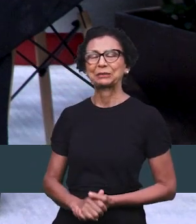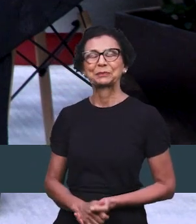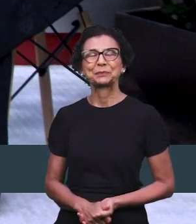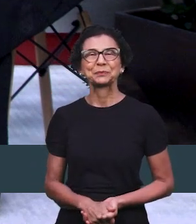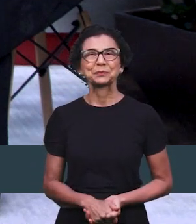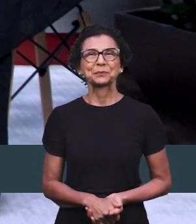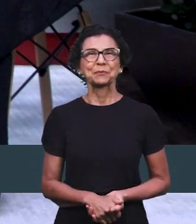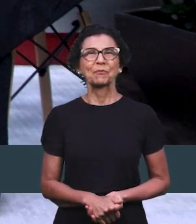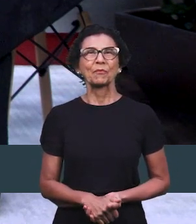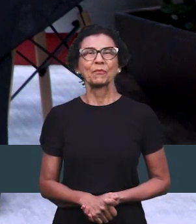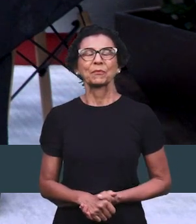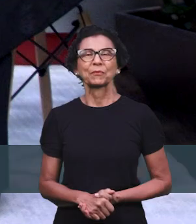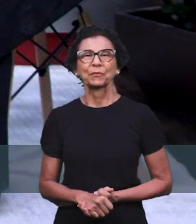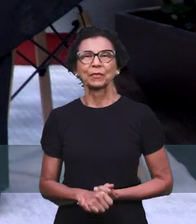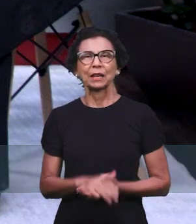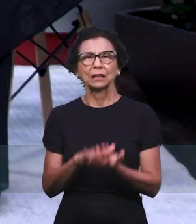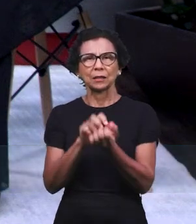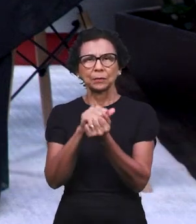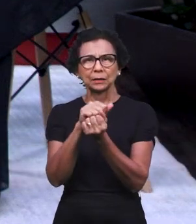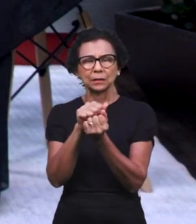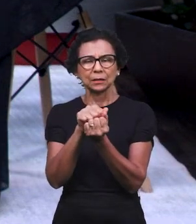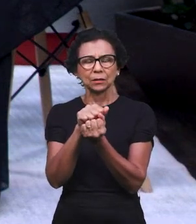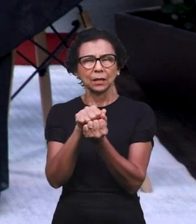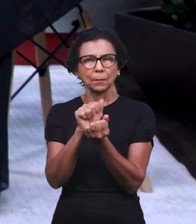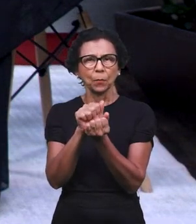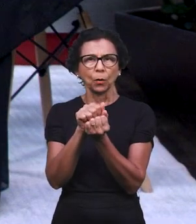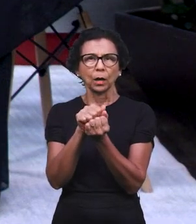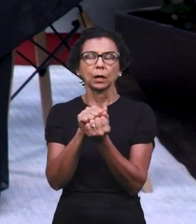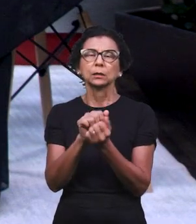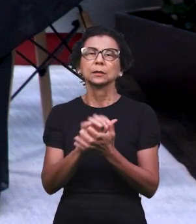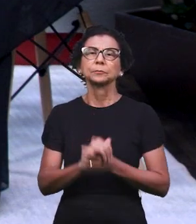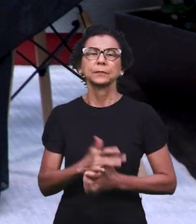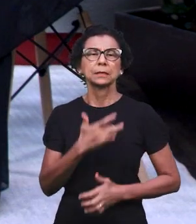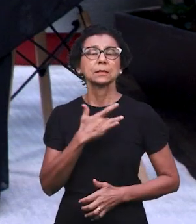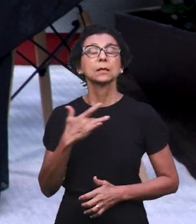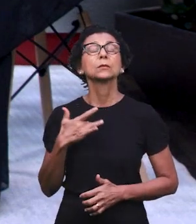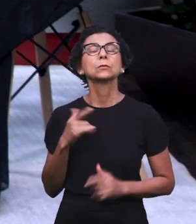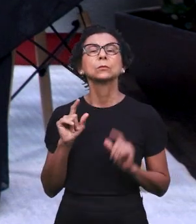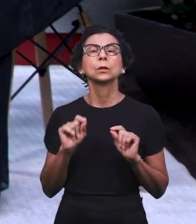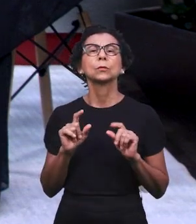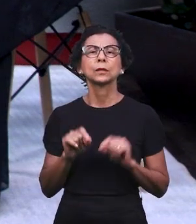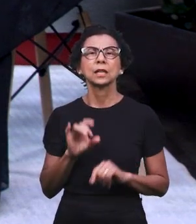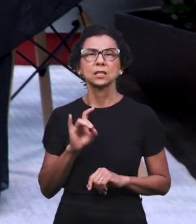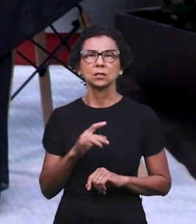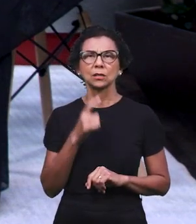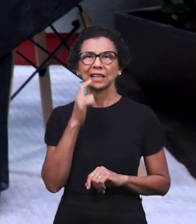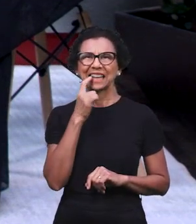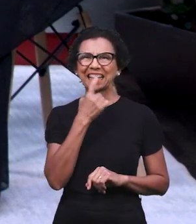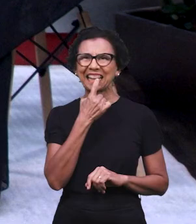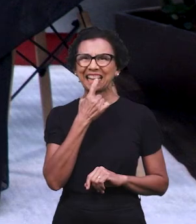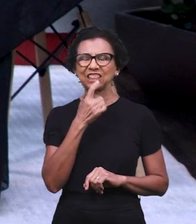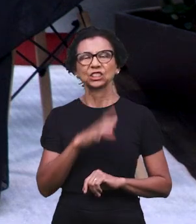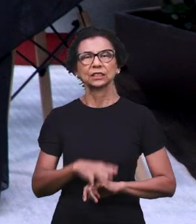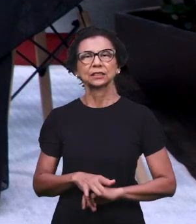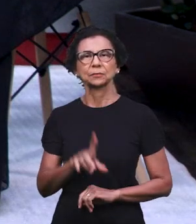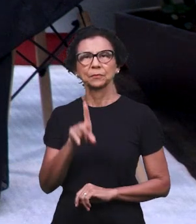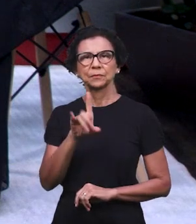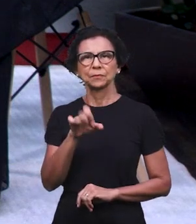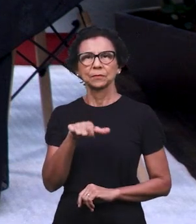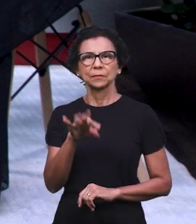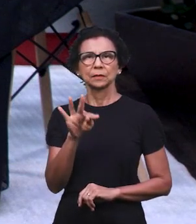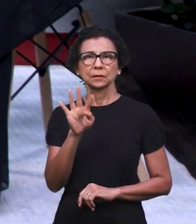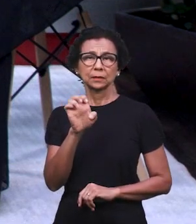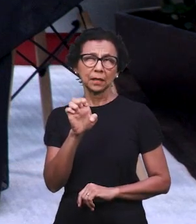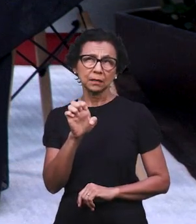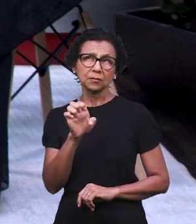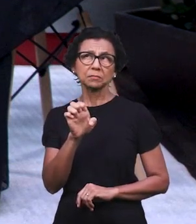já fala mais ou menos sobre isso, né? O que é saúde bucal? Significa apenas cuidar dos dentes? Então, muitas pessoas têm